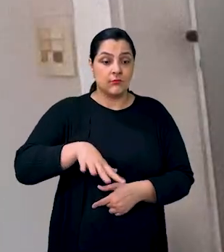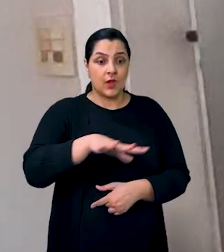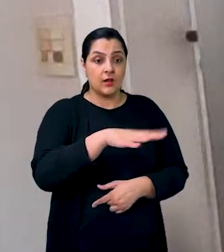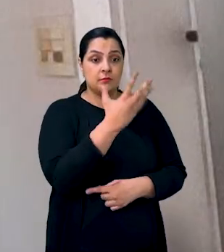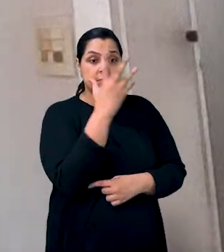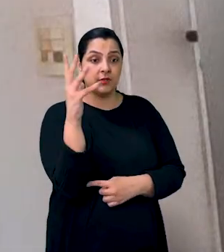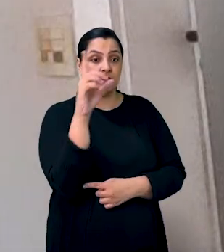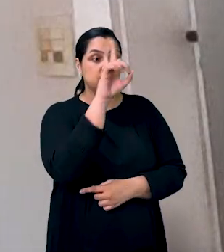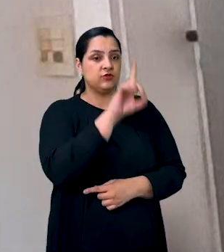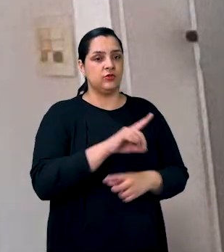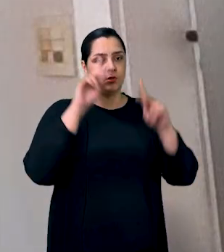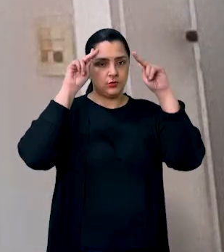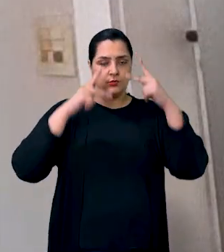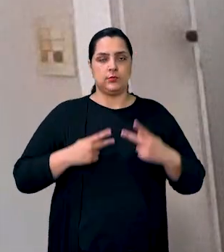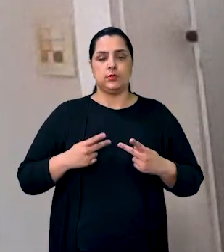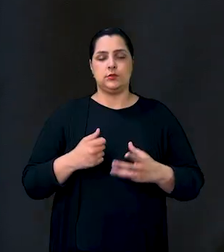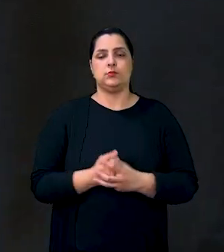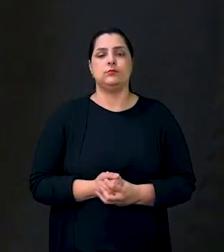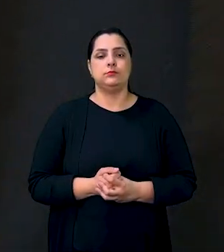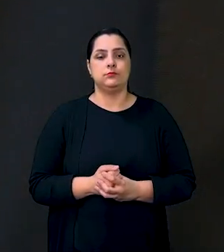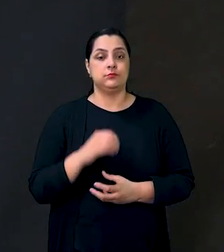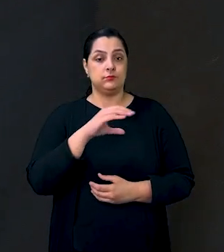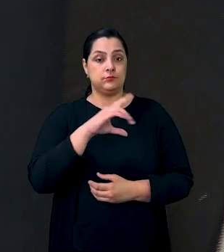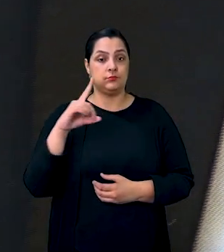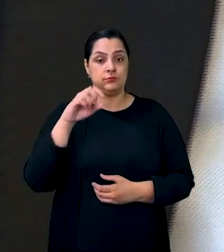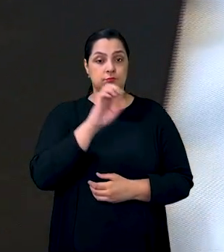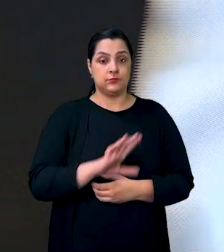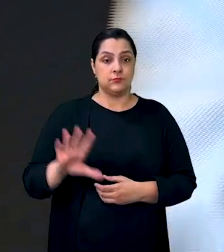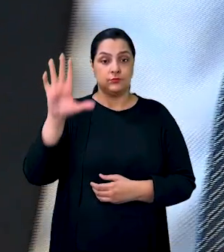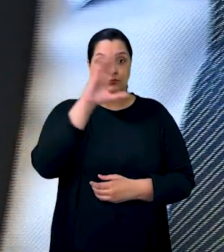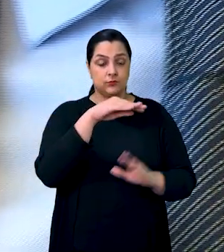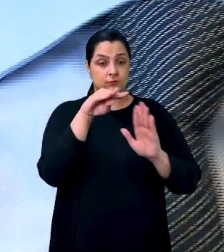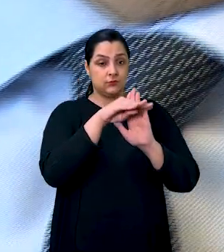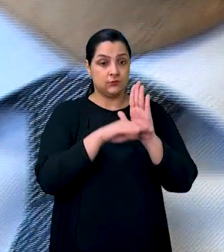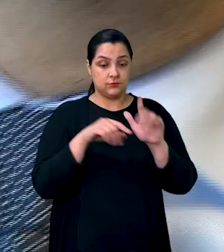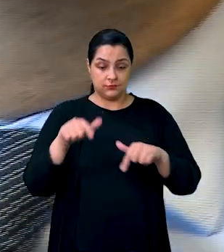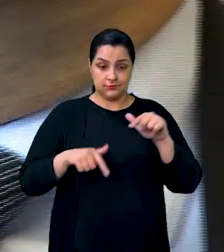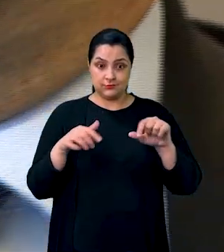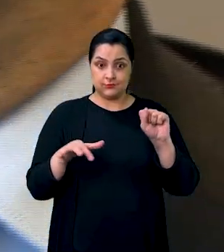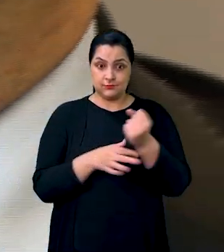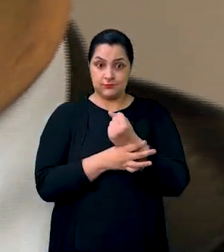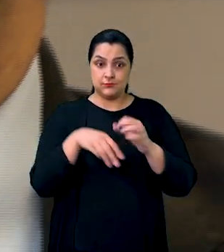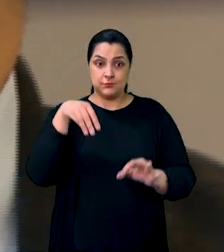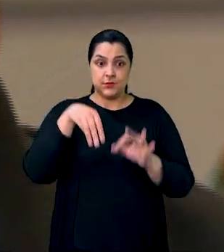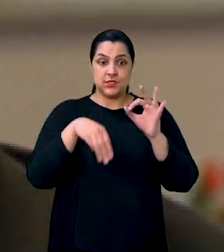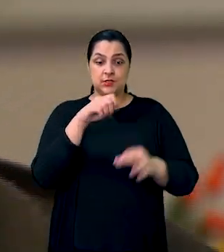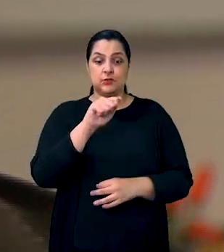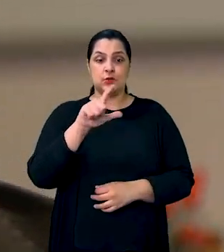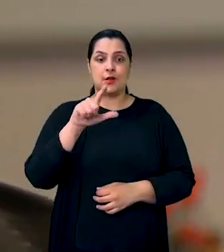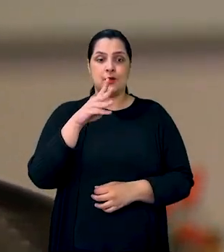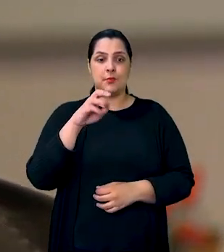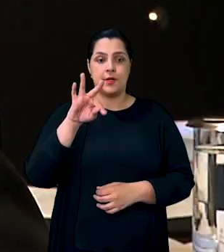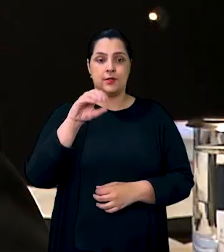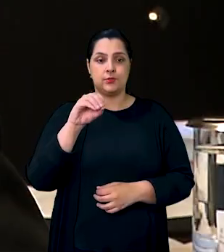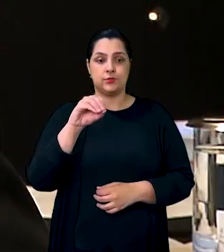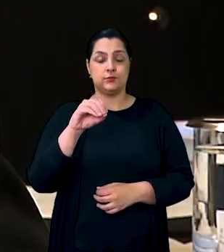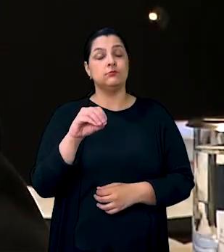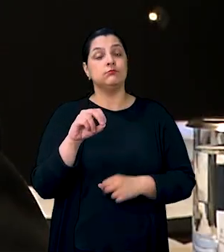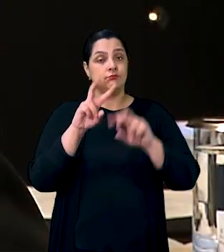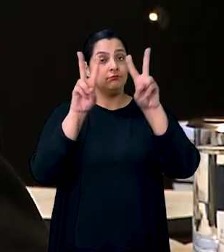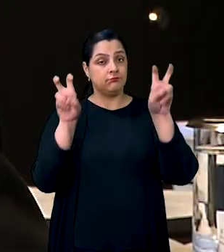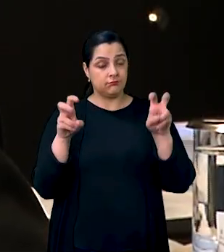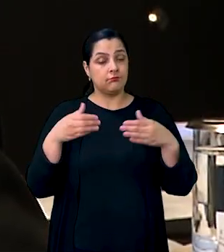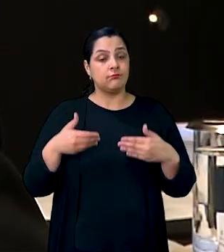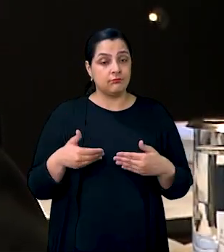meio ambiente e direitos humanos. O coordenador nacional do programa Trabalho Seguro, ministro Alberto Bavazeiro, ressalta